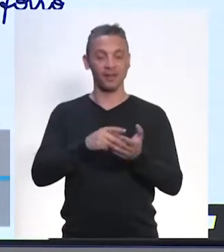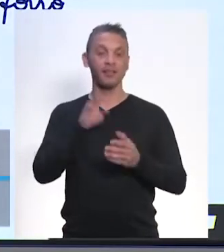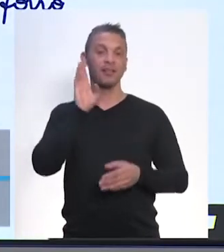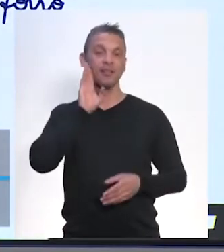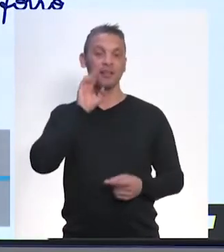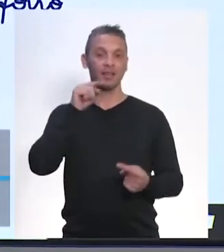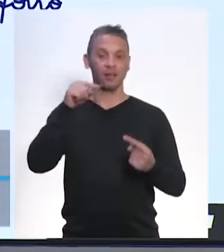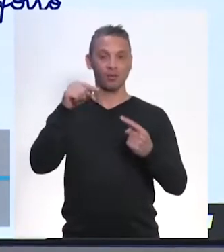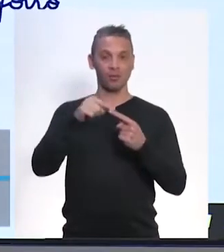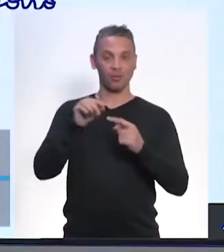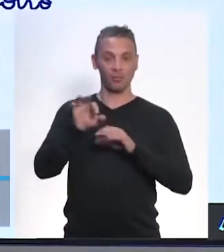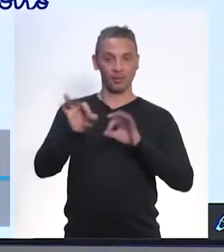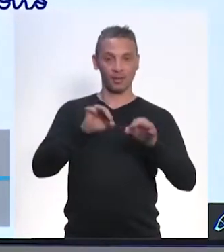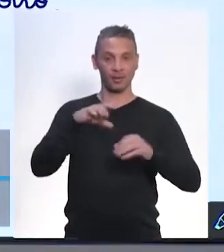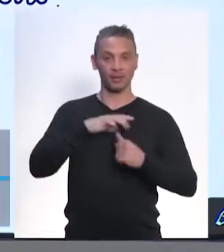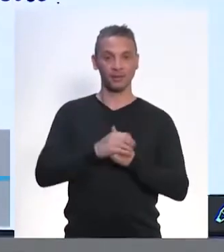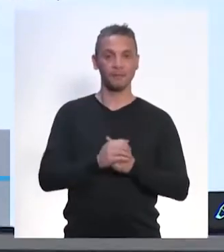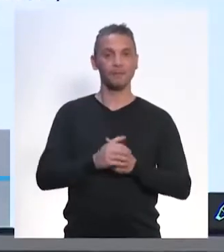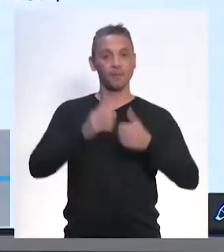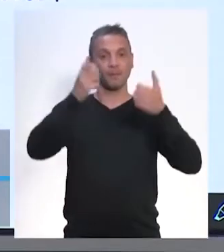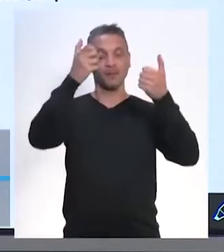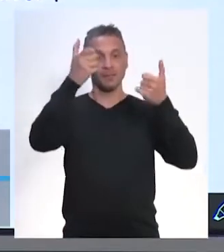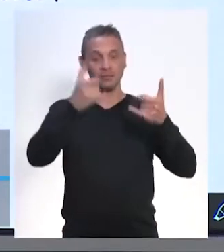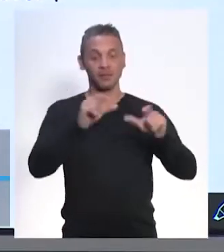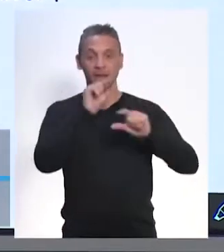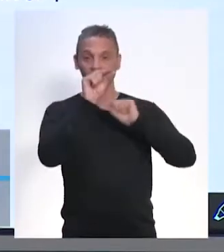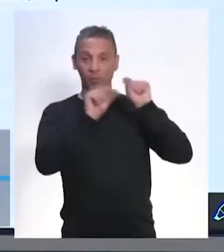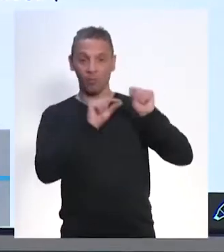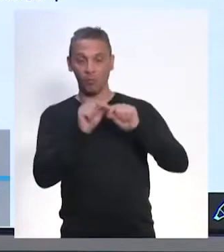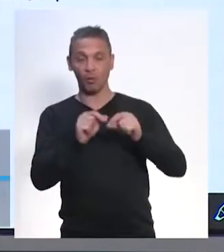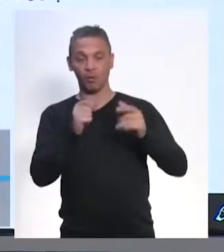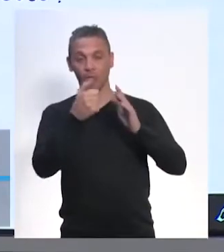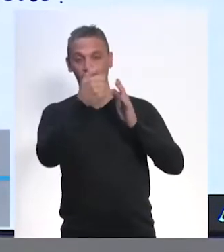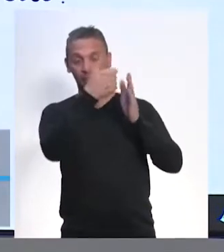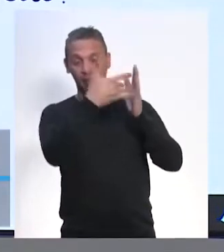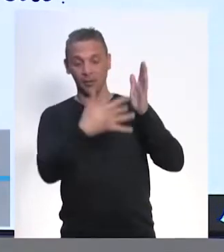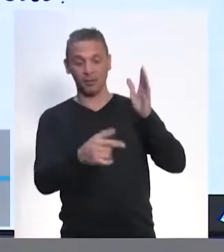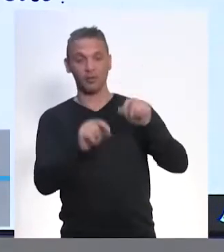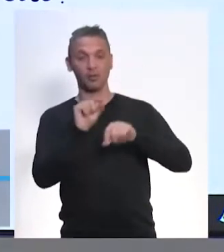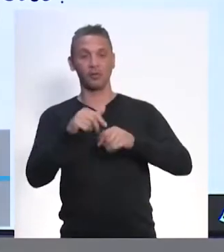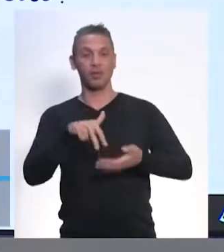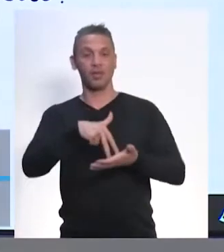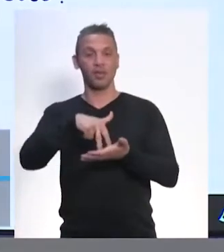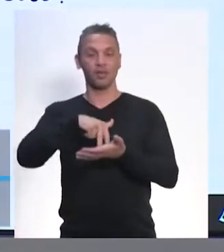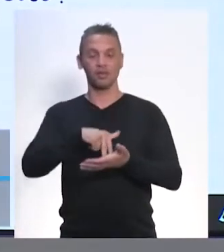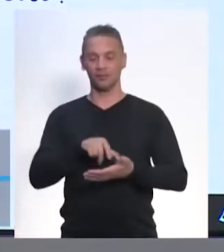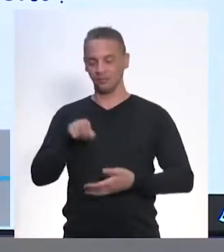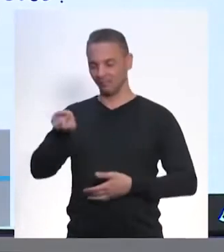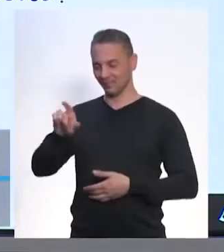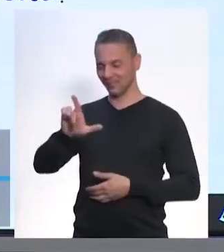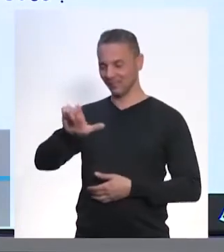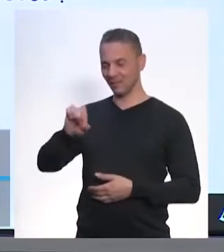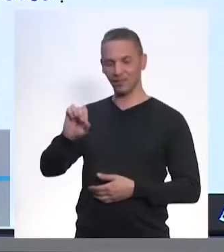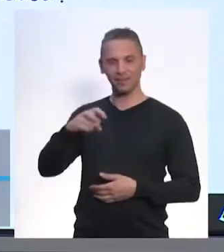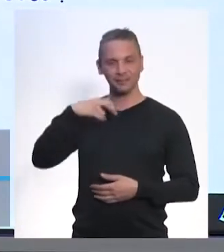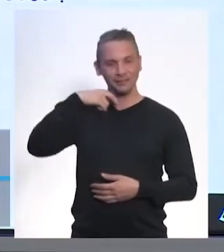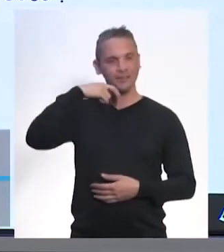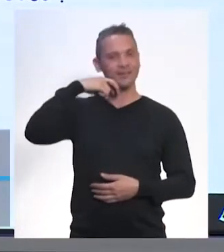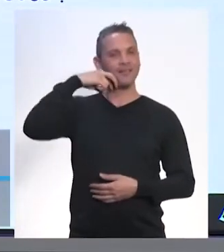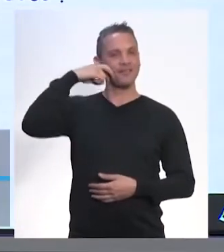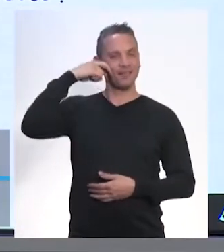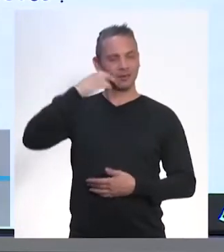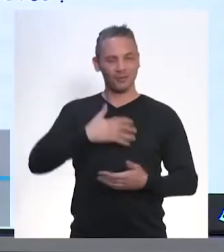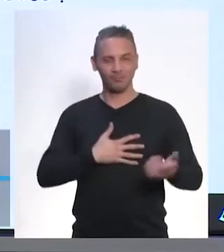aí dentro das street dance, né? E a gente vai falar um pouquinho, né, desses estilos, tá? E o Leonardo, né, Leonardo, que tem vergonha de dançar,